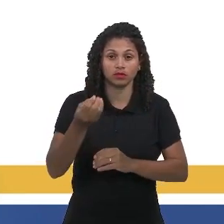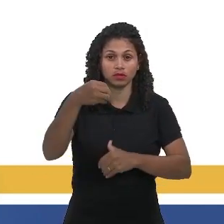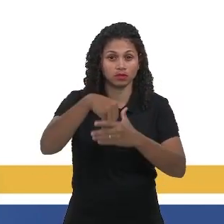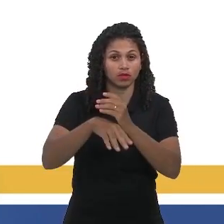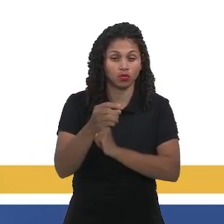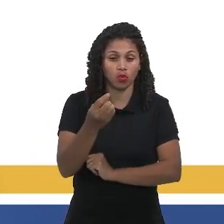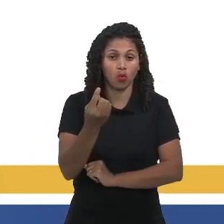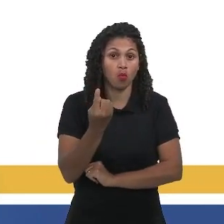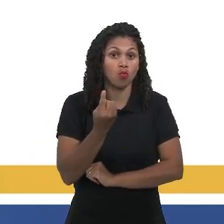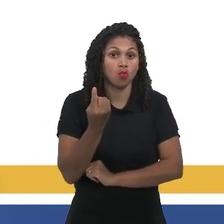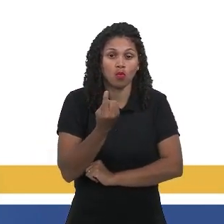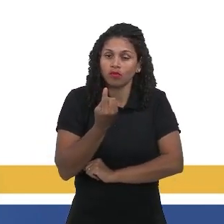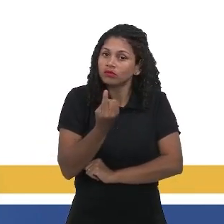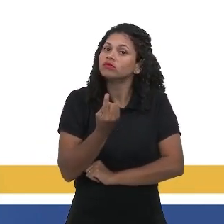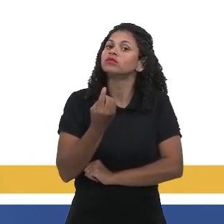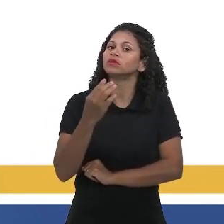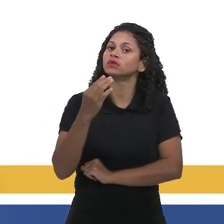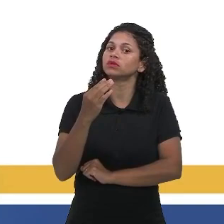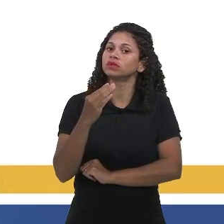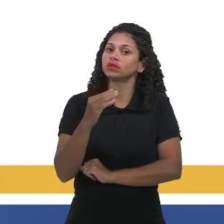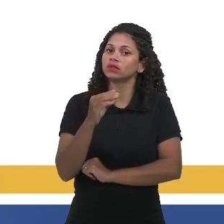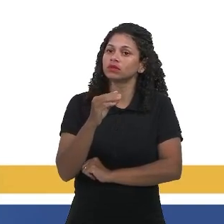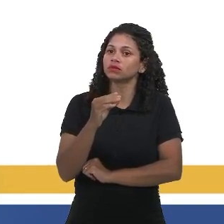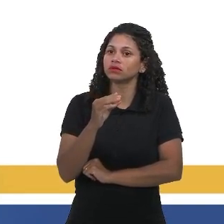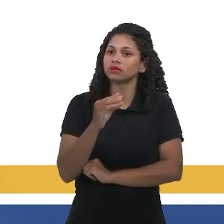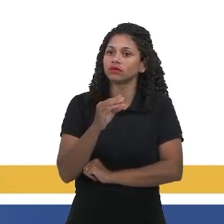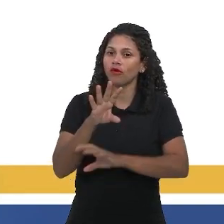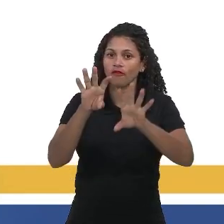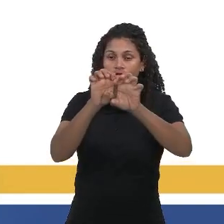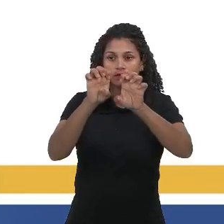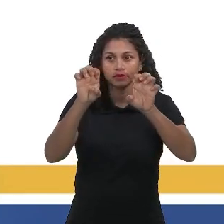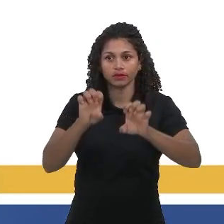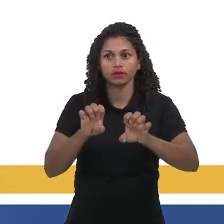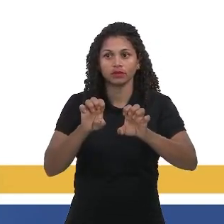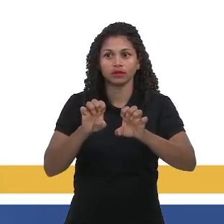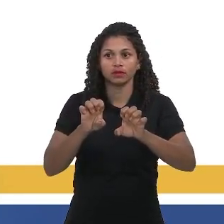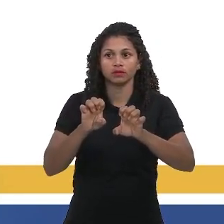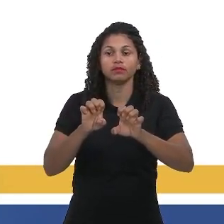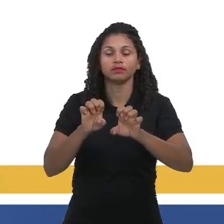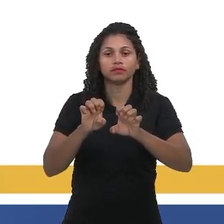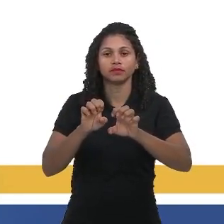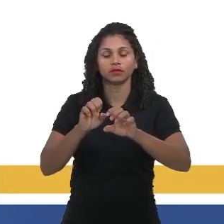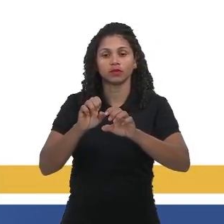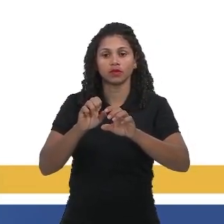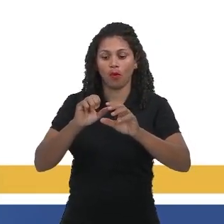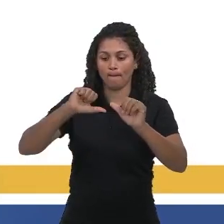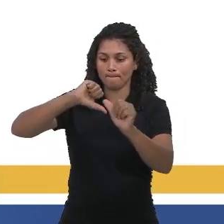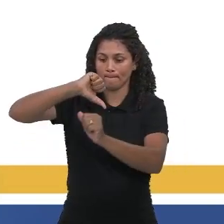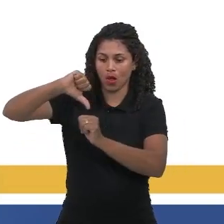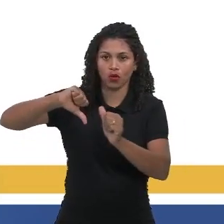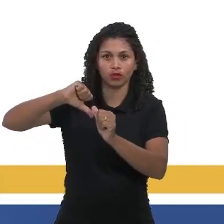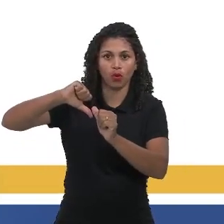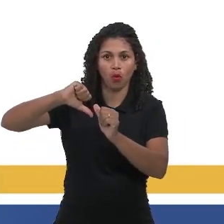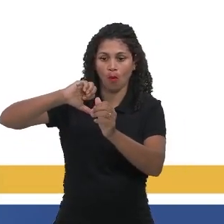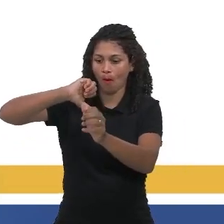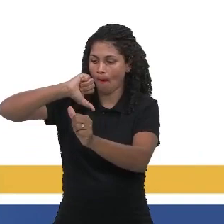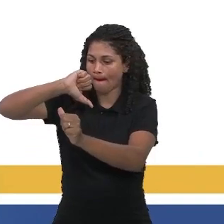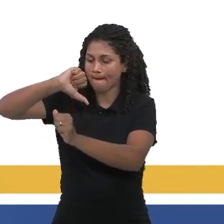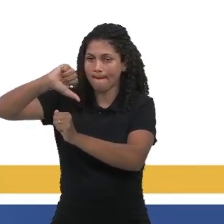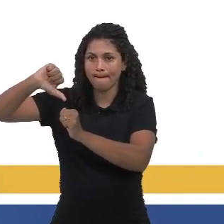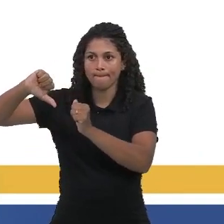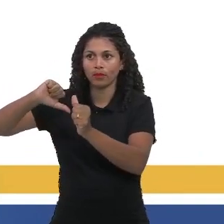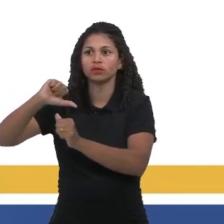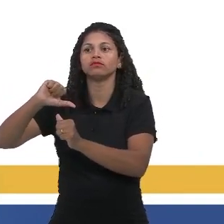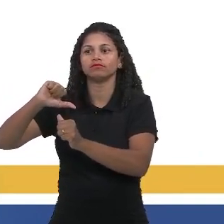escala aí vamos pular mais algumas casinhas uma duas Até chegar na unidade de centímetros ou seja saiu aqui ó